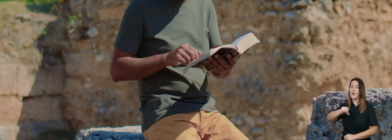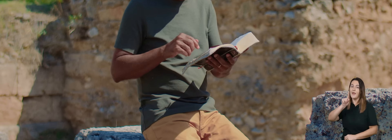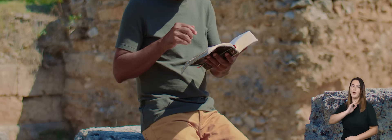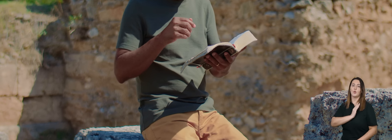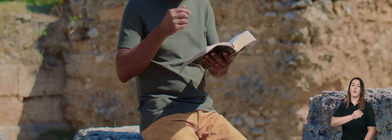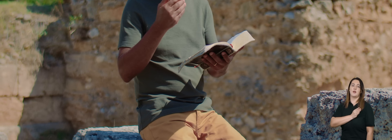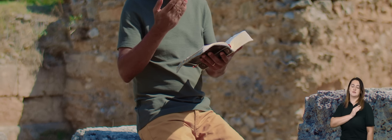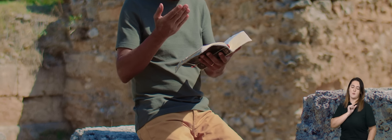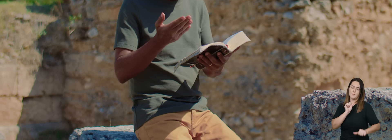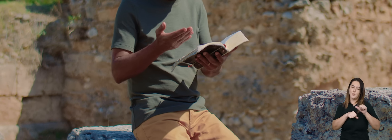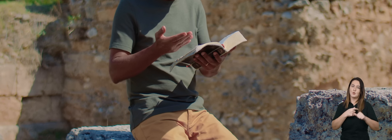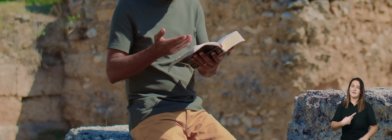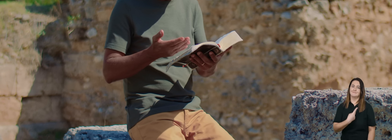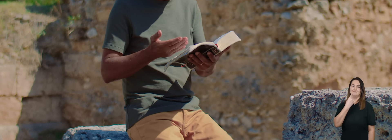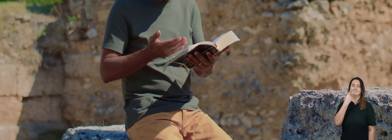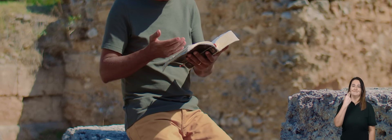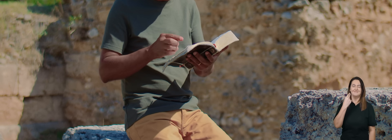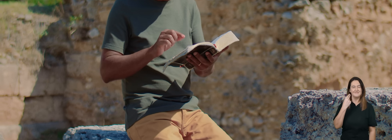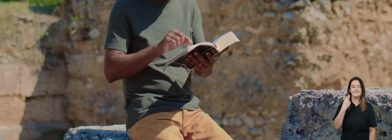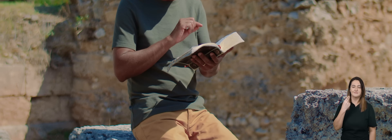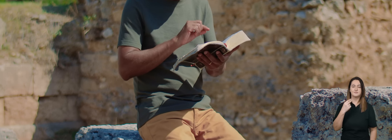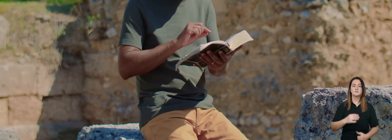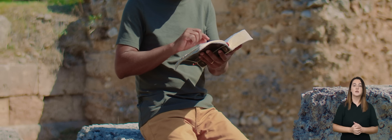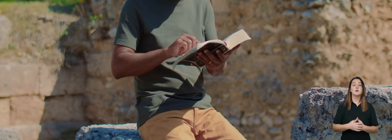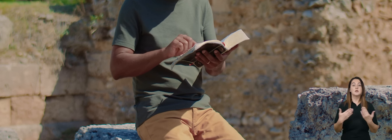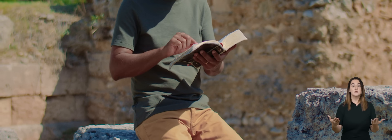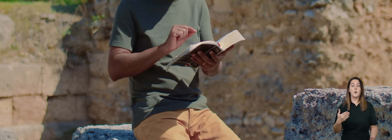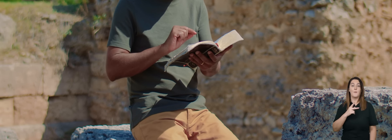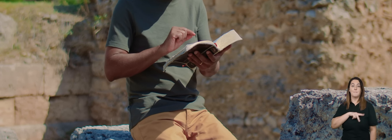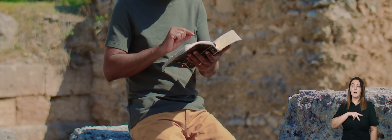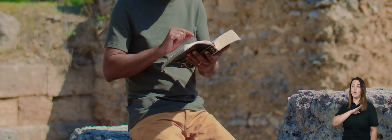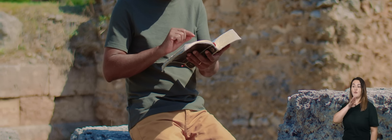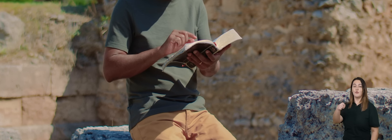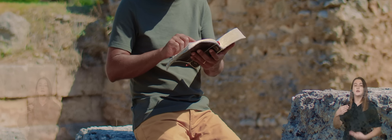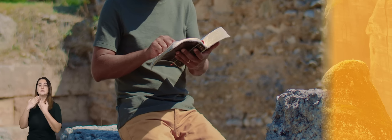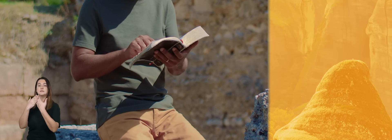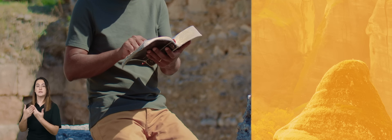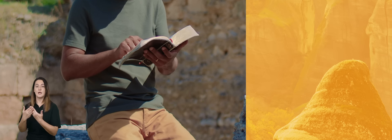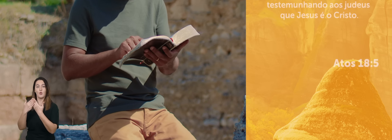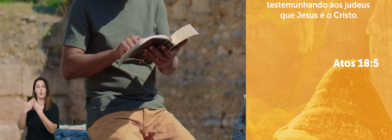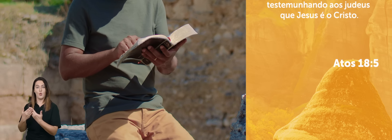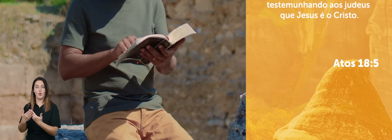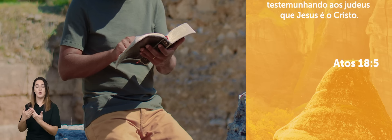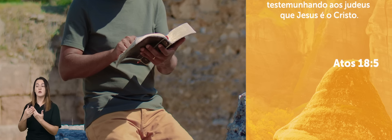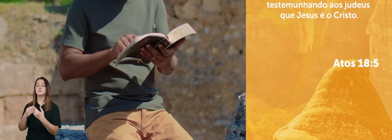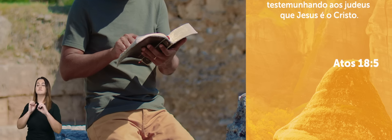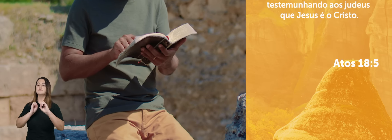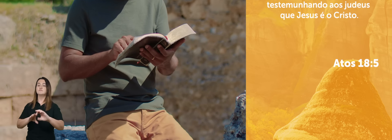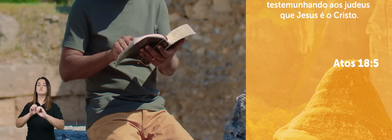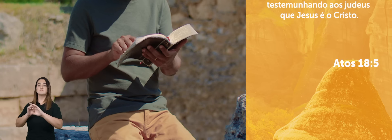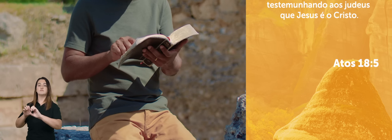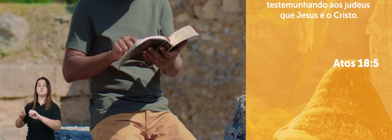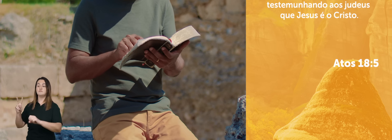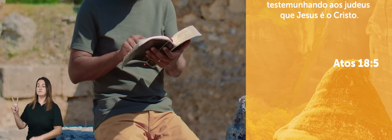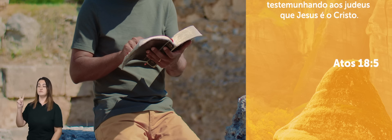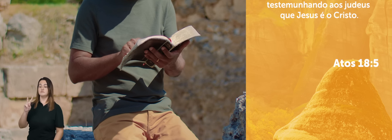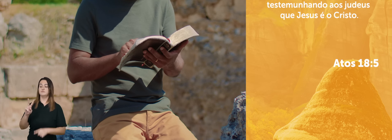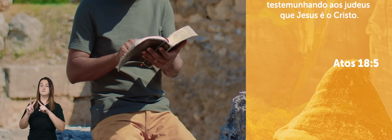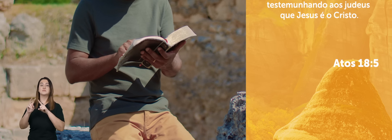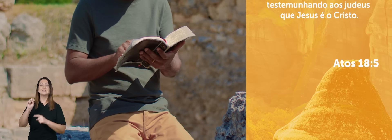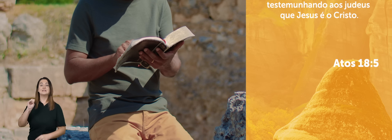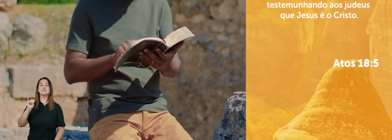aliança. Então, Paulo estava pregando na sinagoga, verso 5, Atos 18, verso 5, continua dizendo: quando Silas e Timóteo chegaram